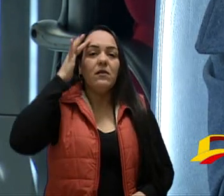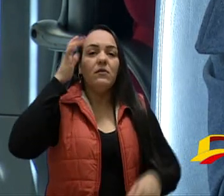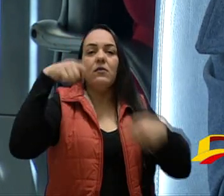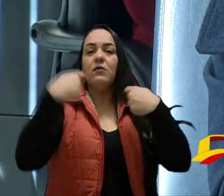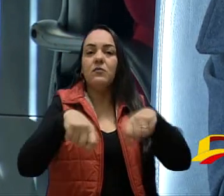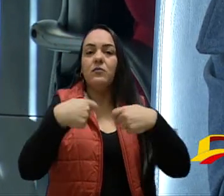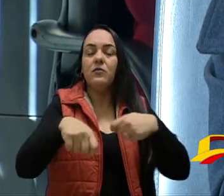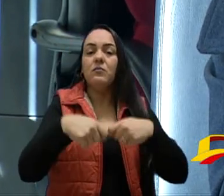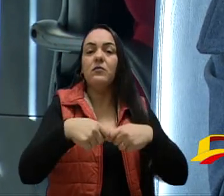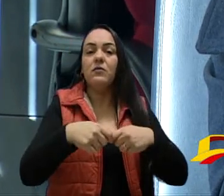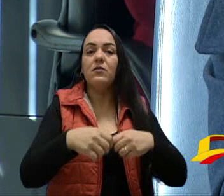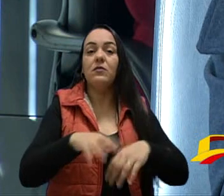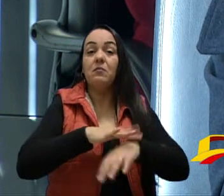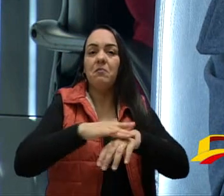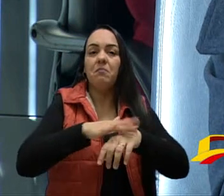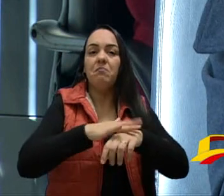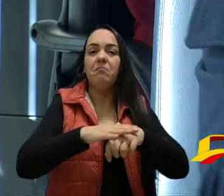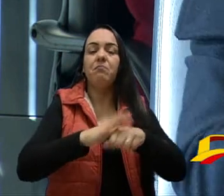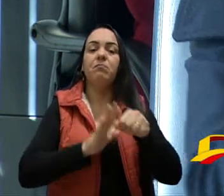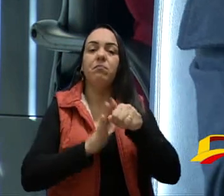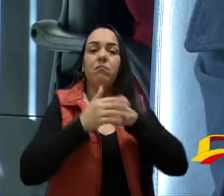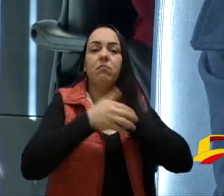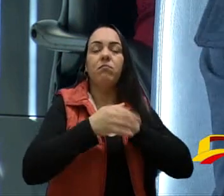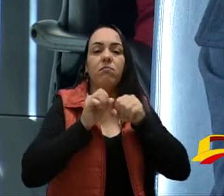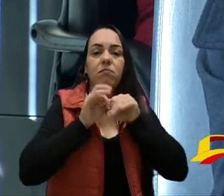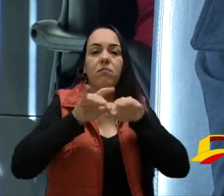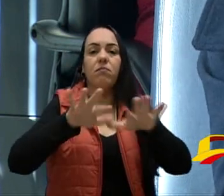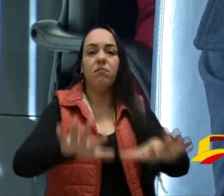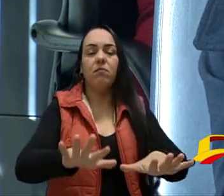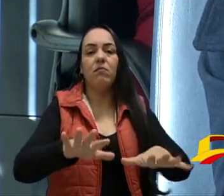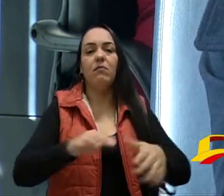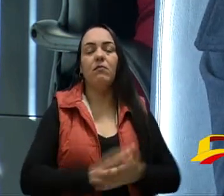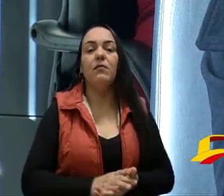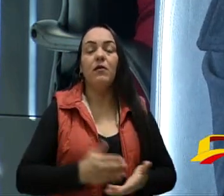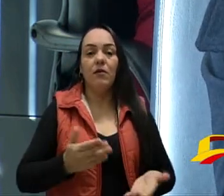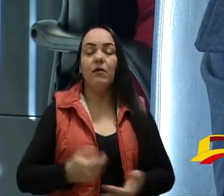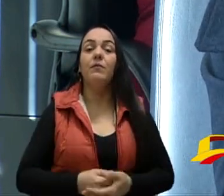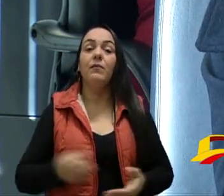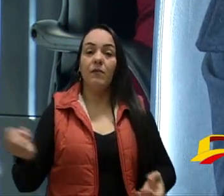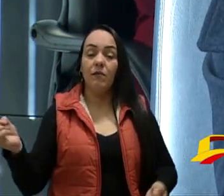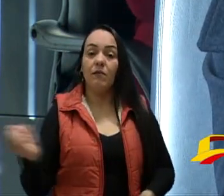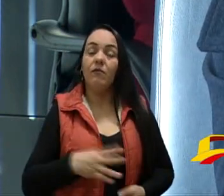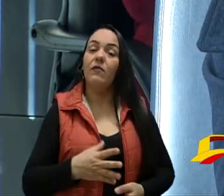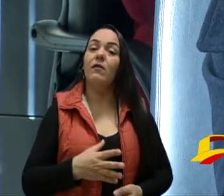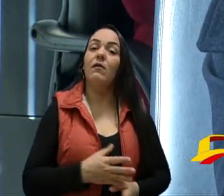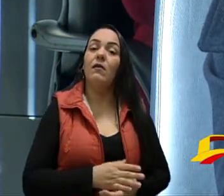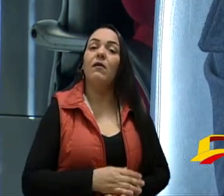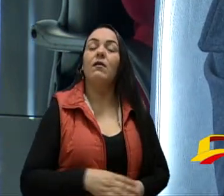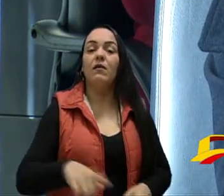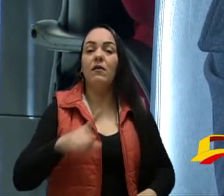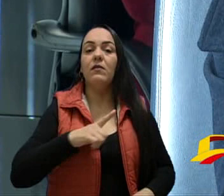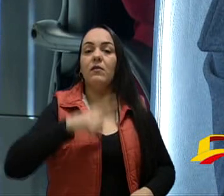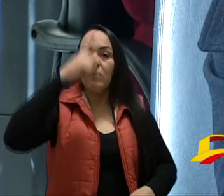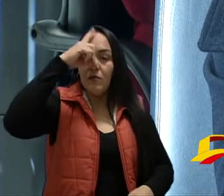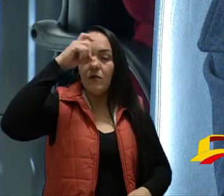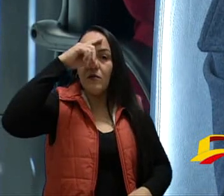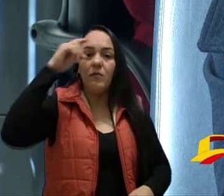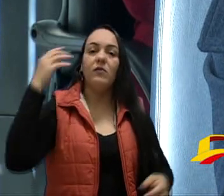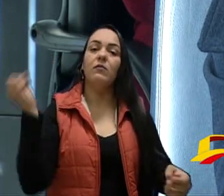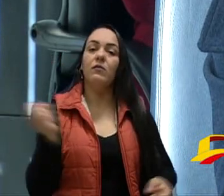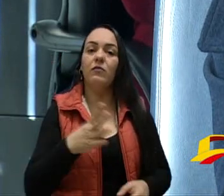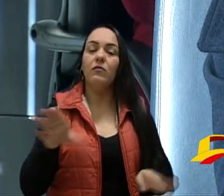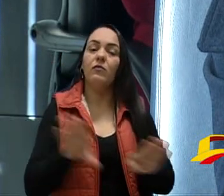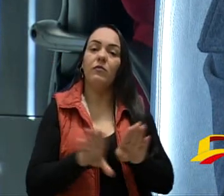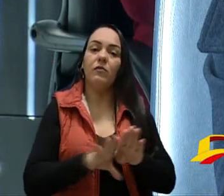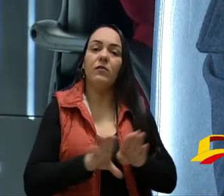e quantos a prefeitura comprou porque eu sei que foi inaugurado o hospital de campanha né nós